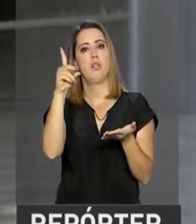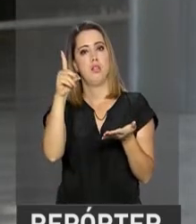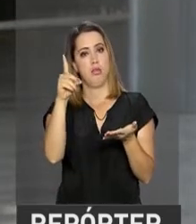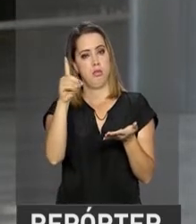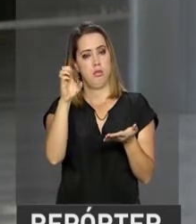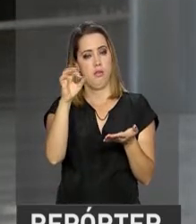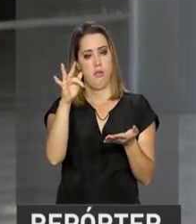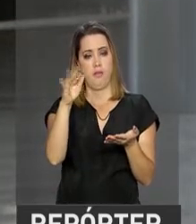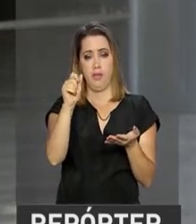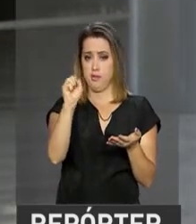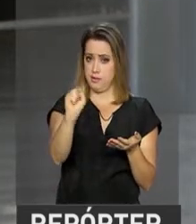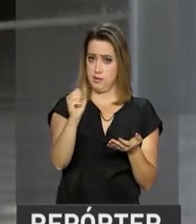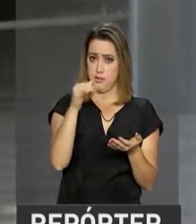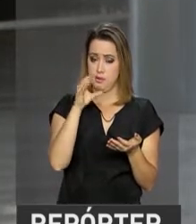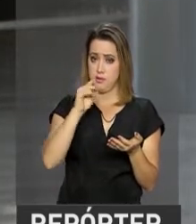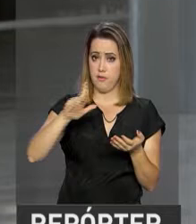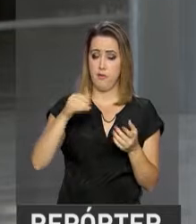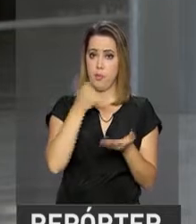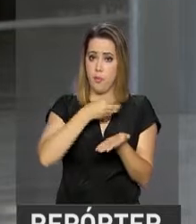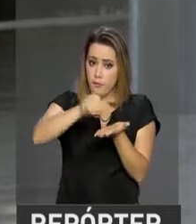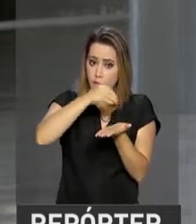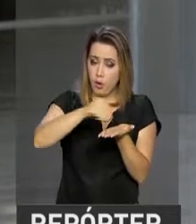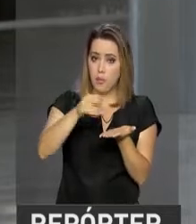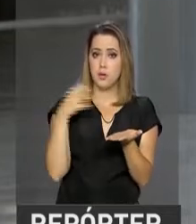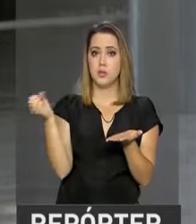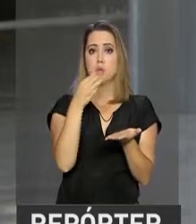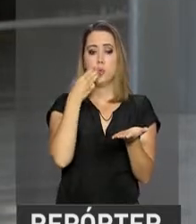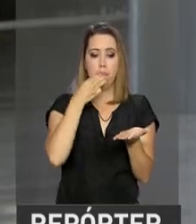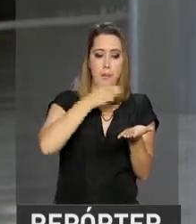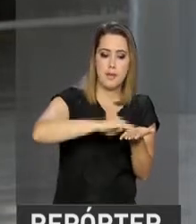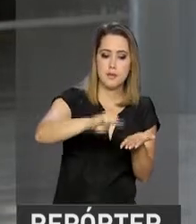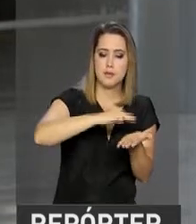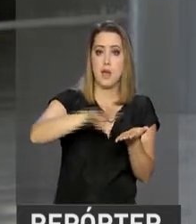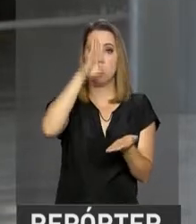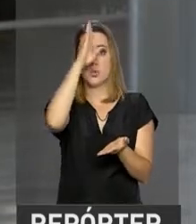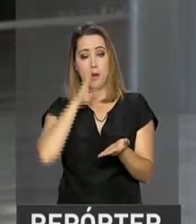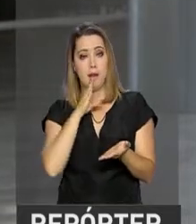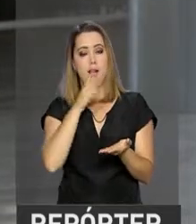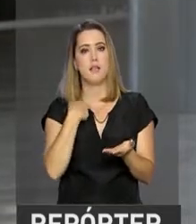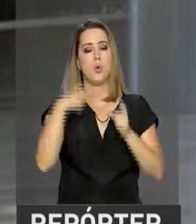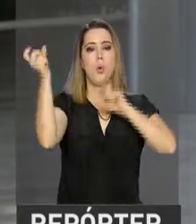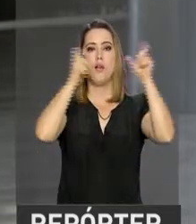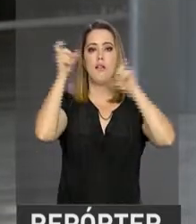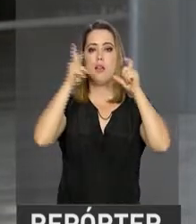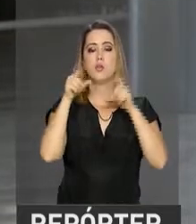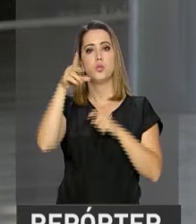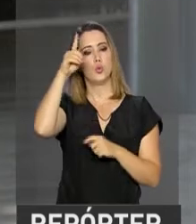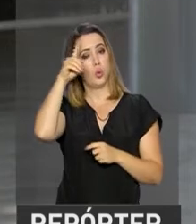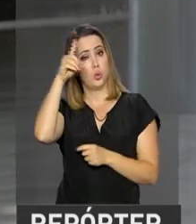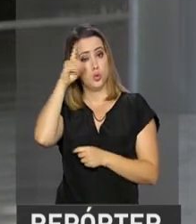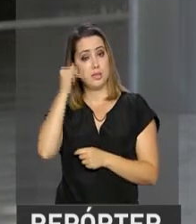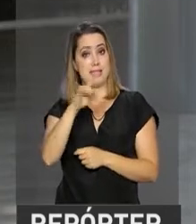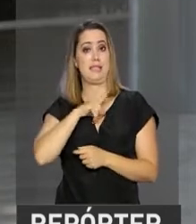nacional informa novo serviço de envio de sms gratuito com alertas diárias de